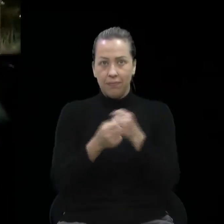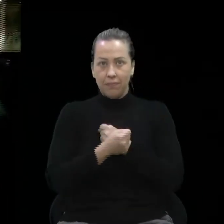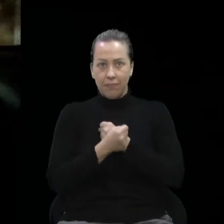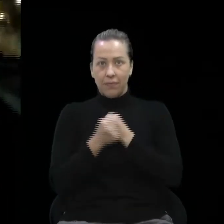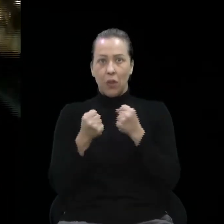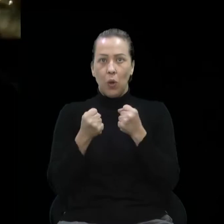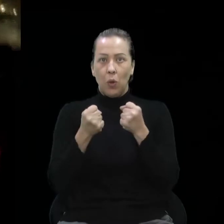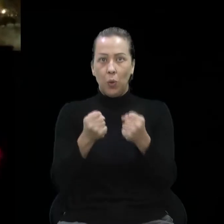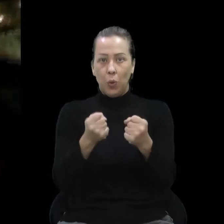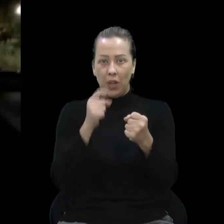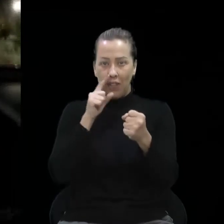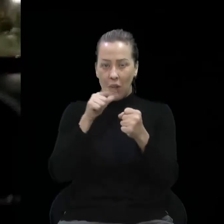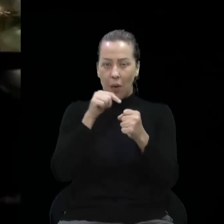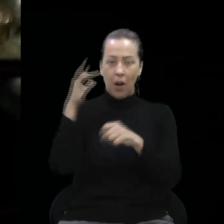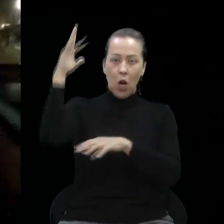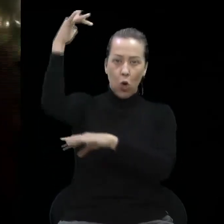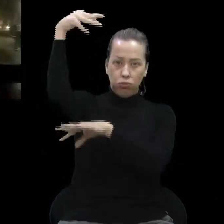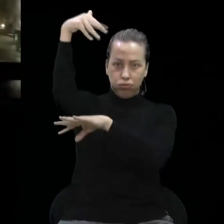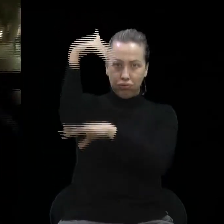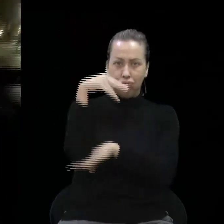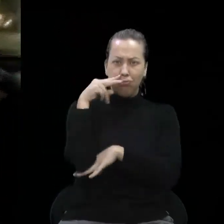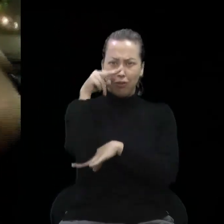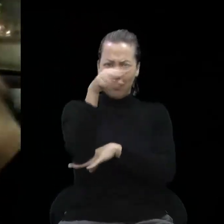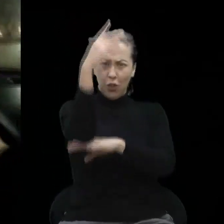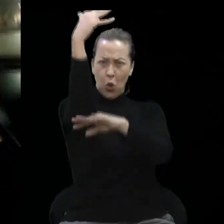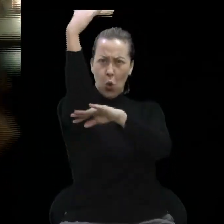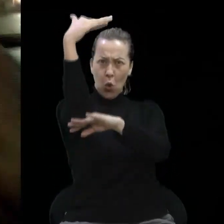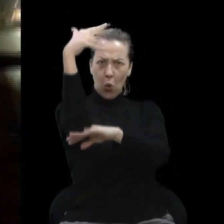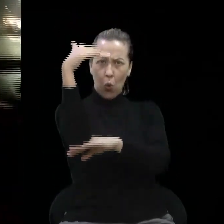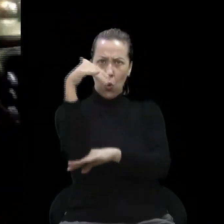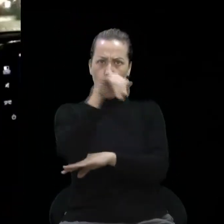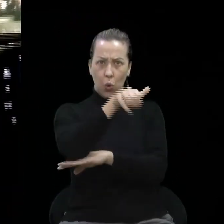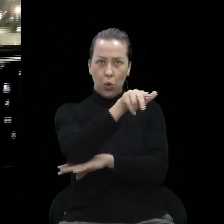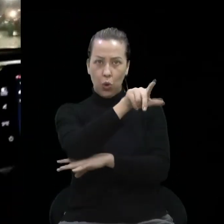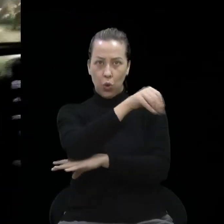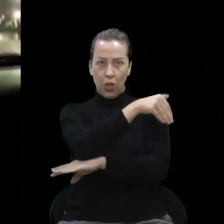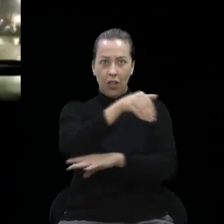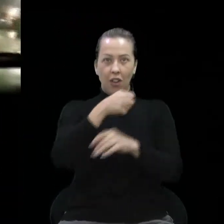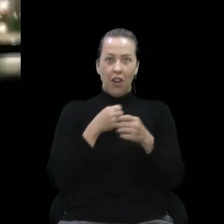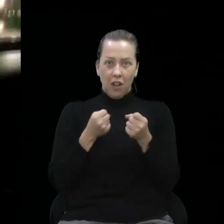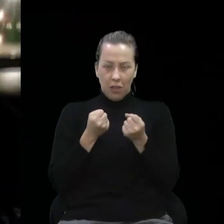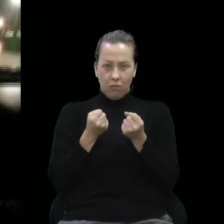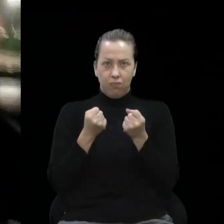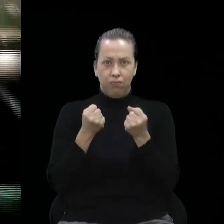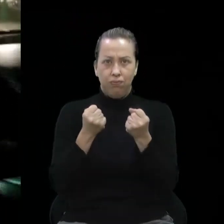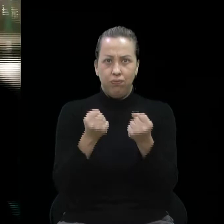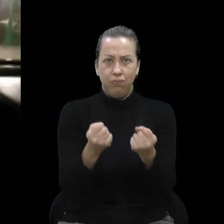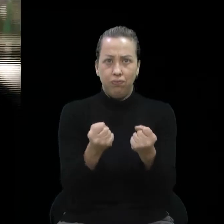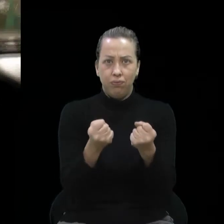Ó o chafariz ali, ó. Ó o chafariz da Júlio. Vou entrar aqui.